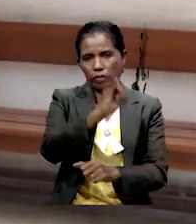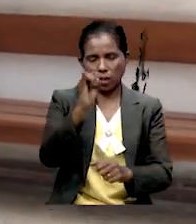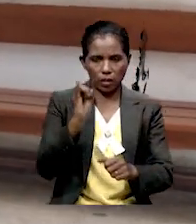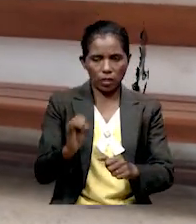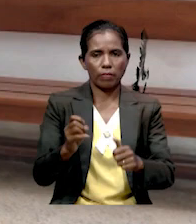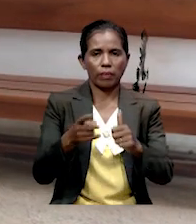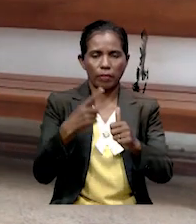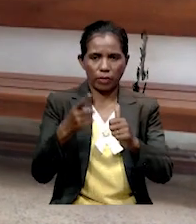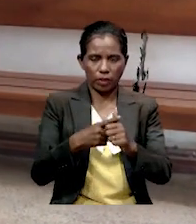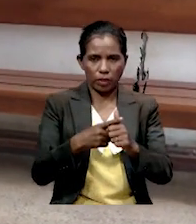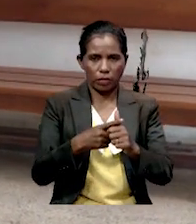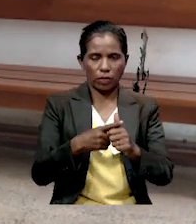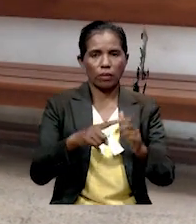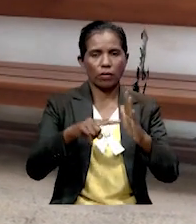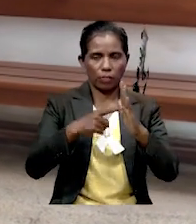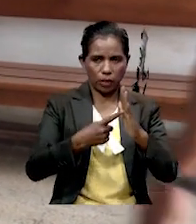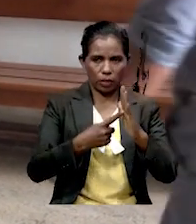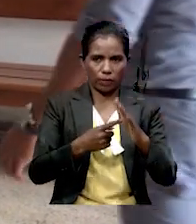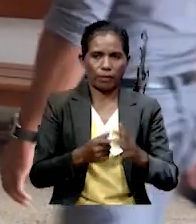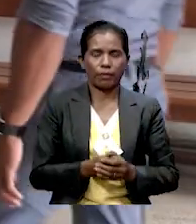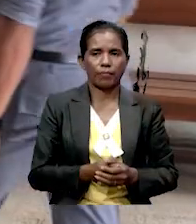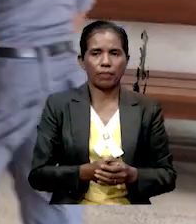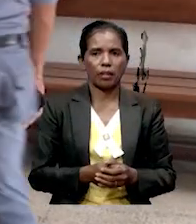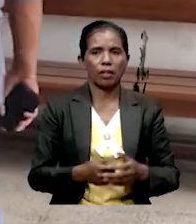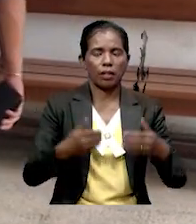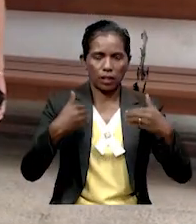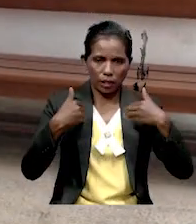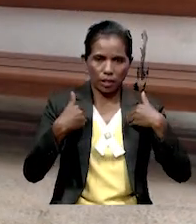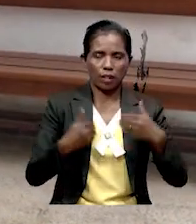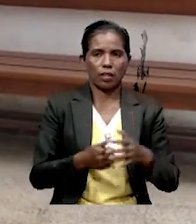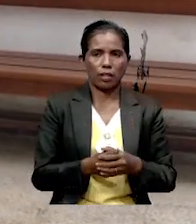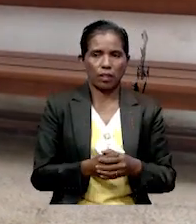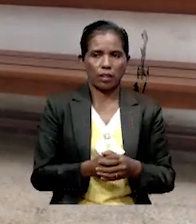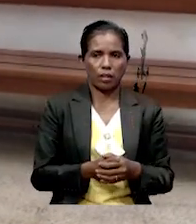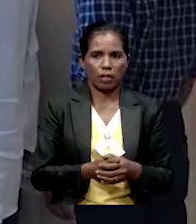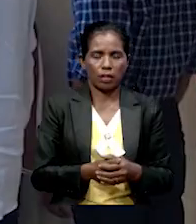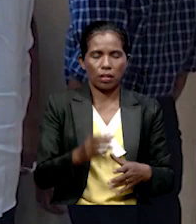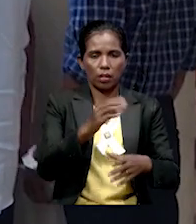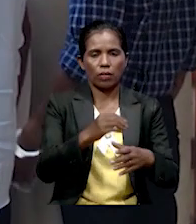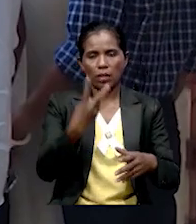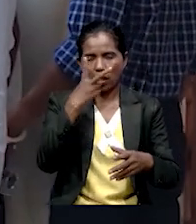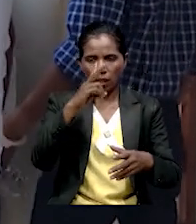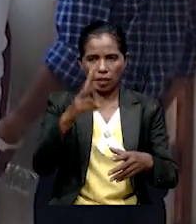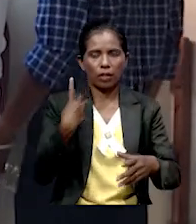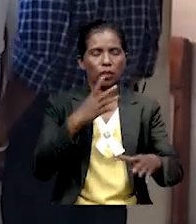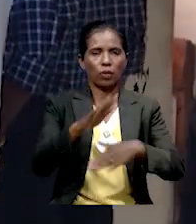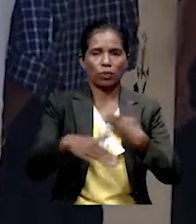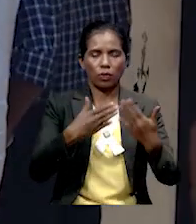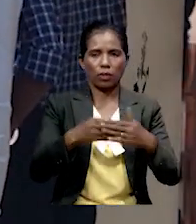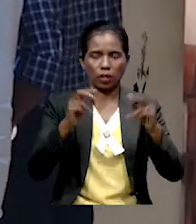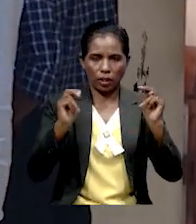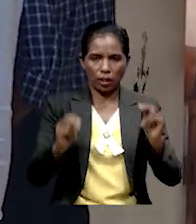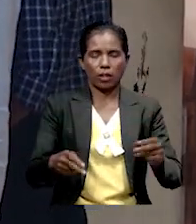iniciar. Foi começar lá. Leduni, nem é o princípio de presunção inocência e tal, tudo tem que